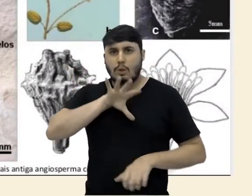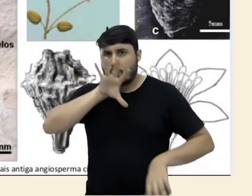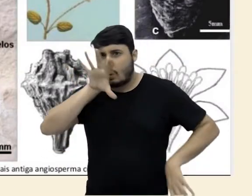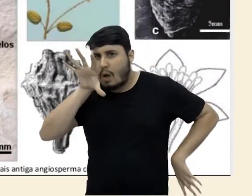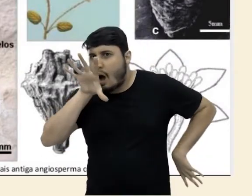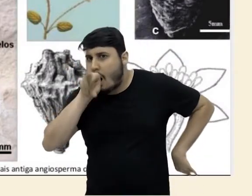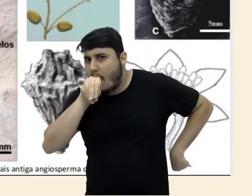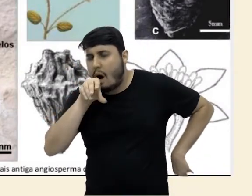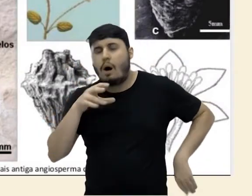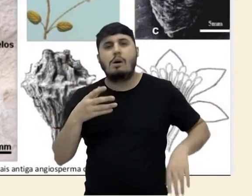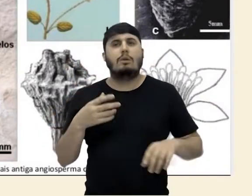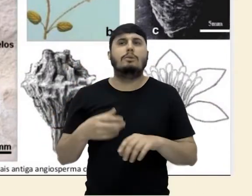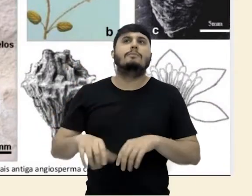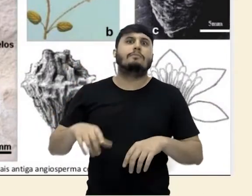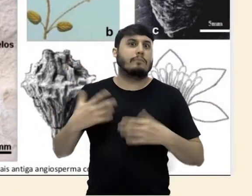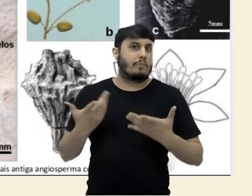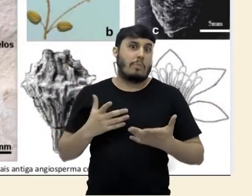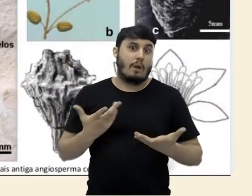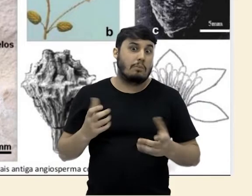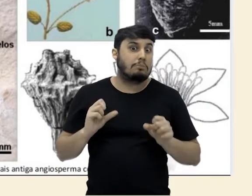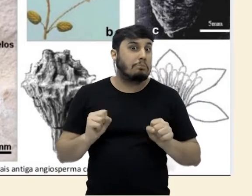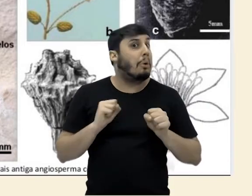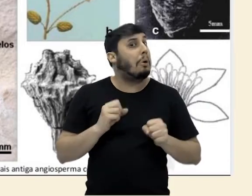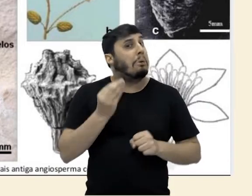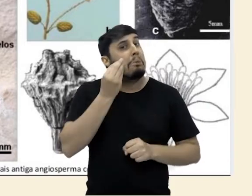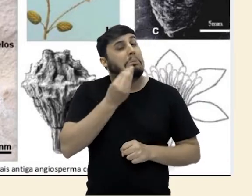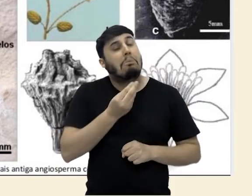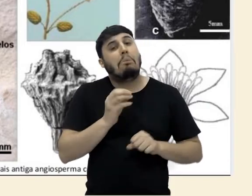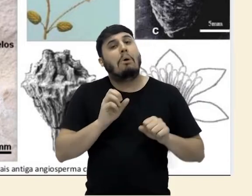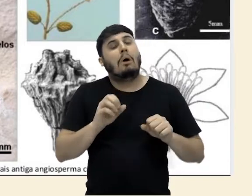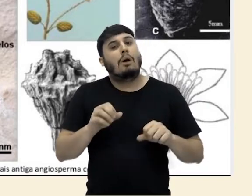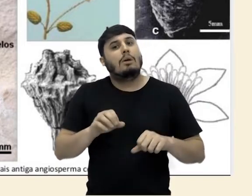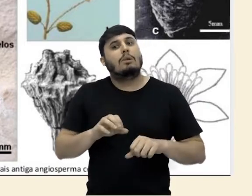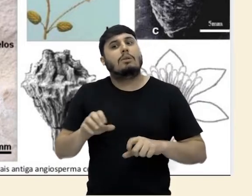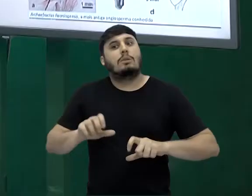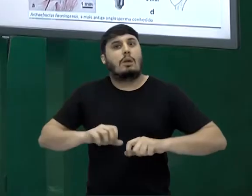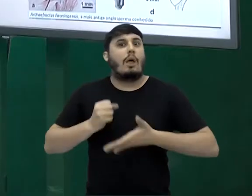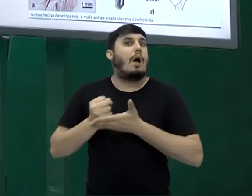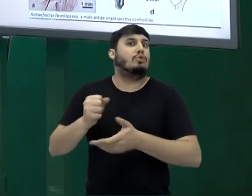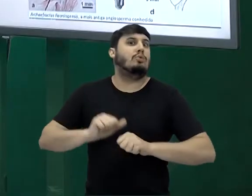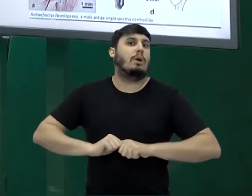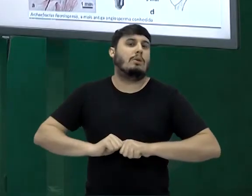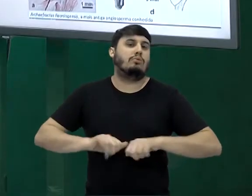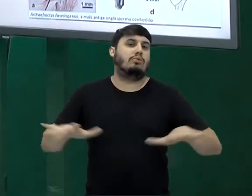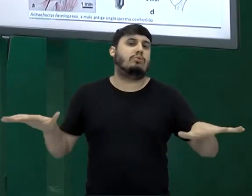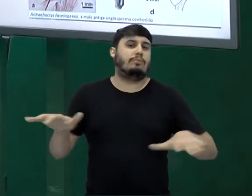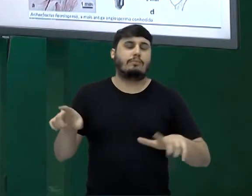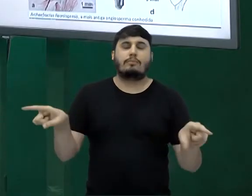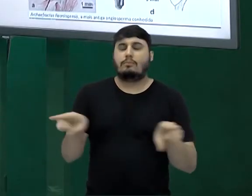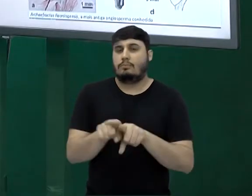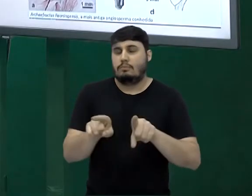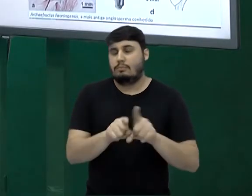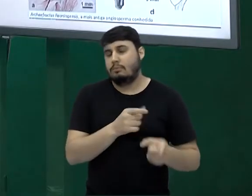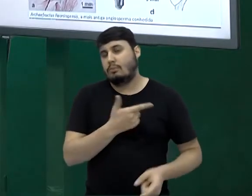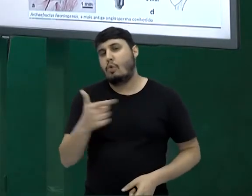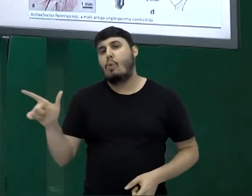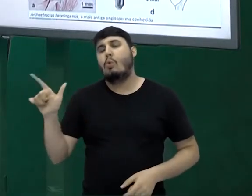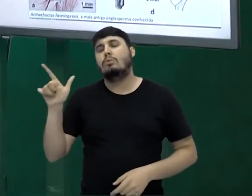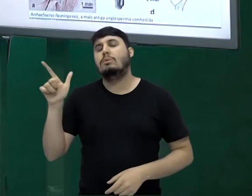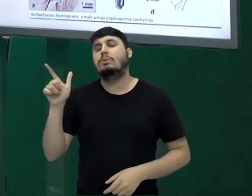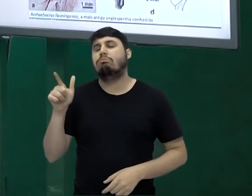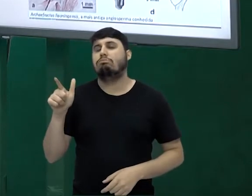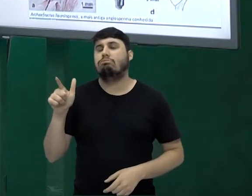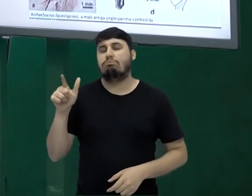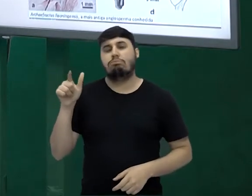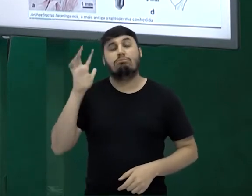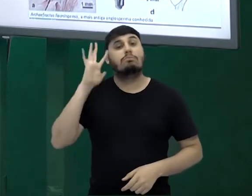comido, sabe, detonaram tantas gimnospermas que abriu espaço para as angiospermas. É uma teoria. Tá? A outra